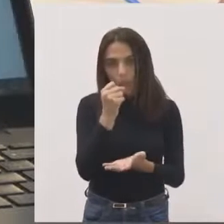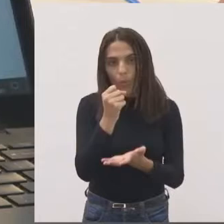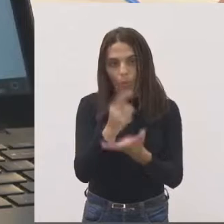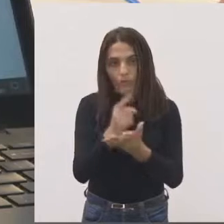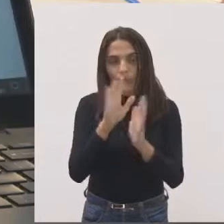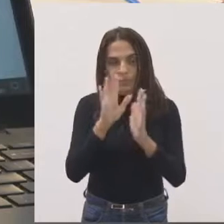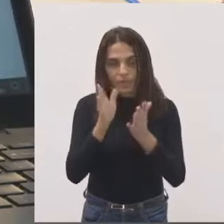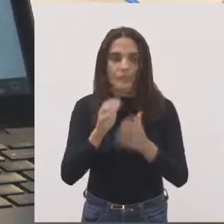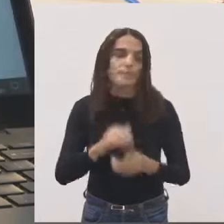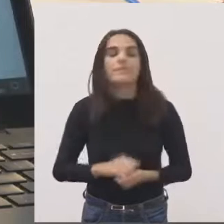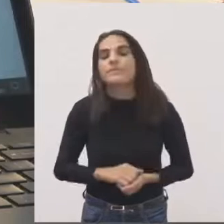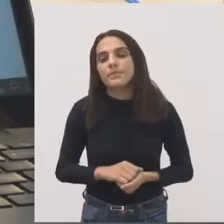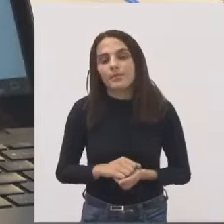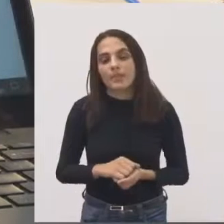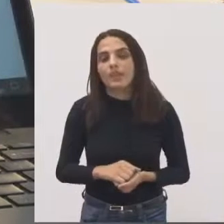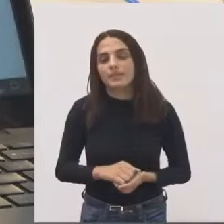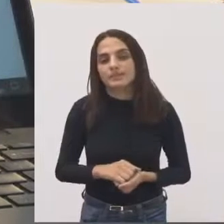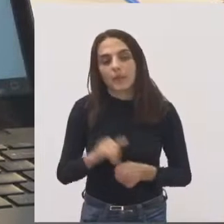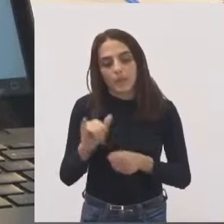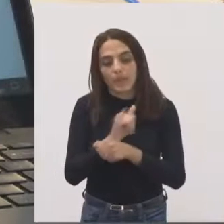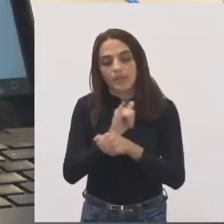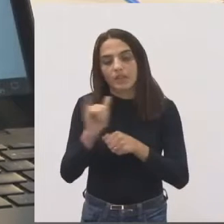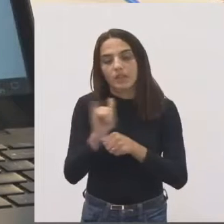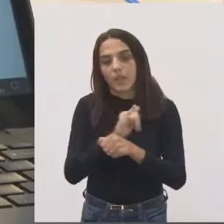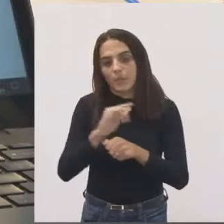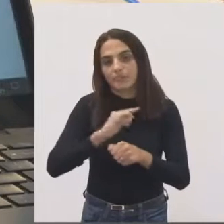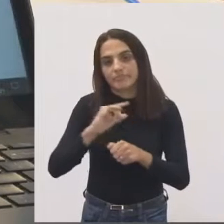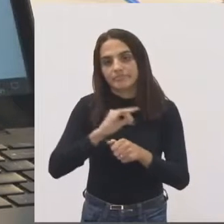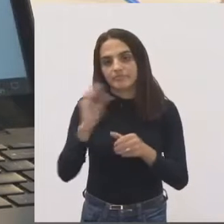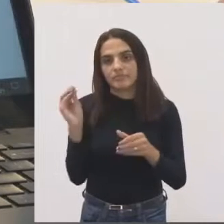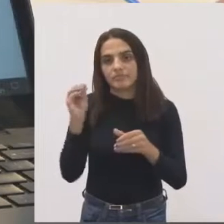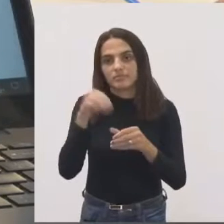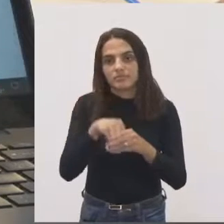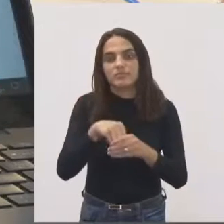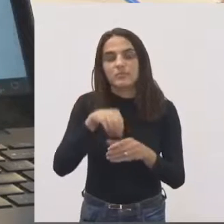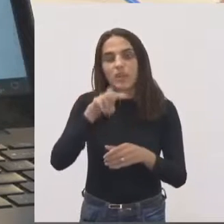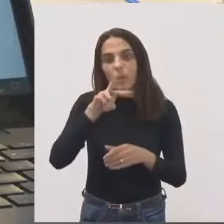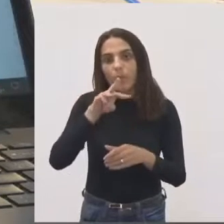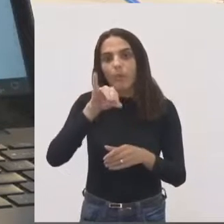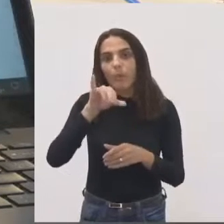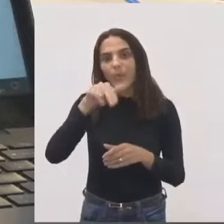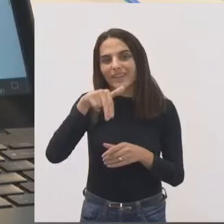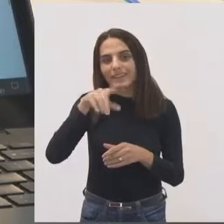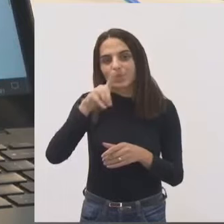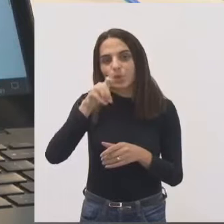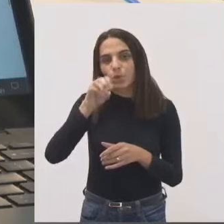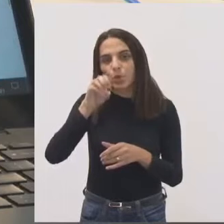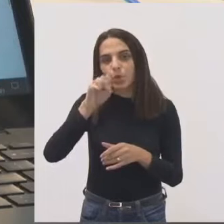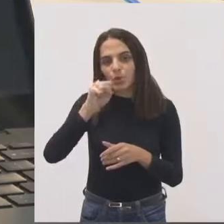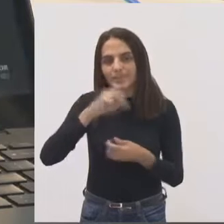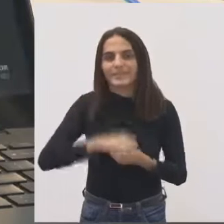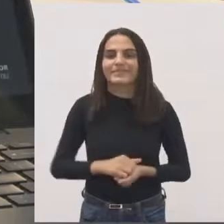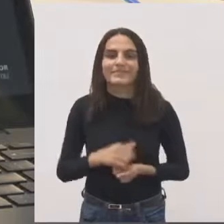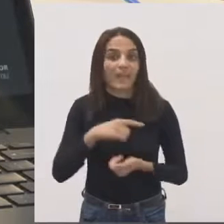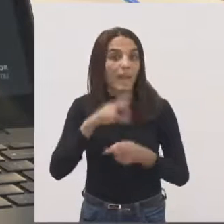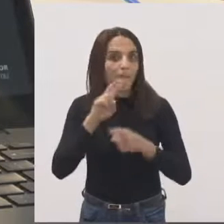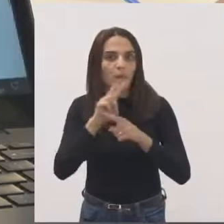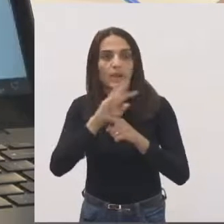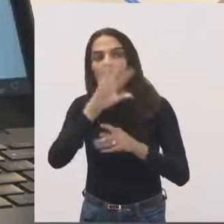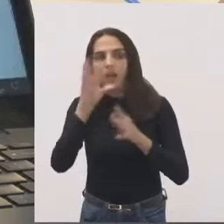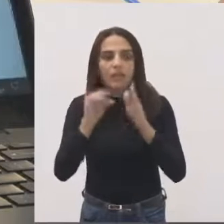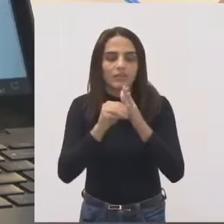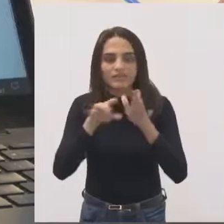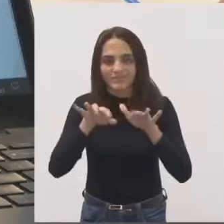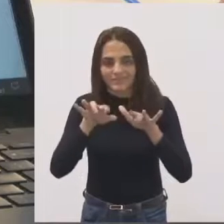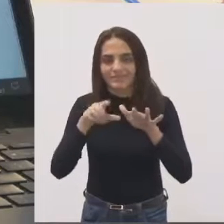um recurso que tem da Windows, tá bom? Então, você consegue fazer essa configuração e proteger todo o seu computador. Então,